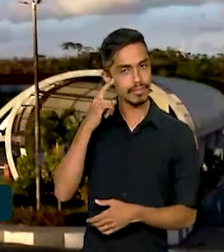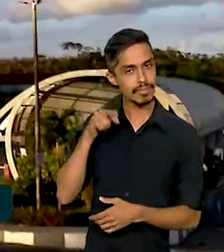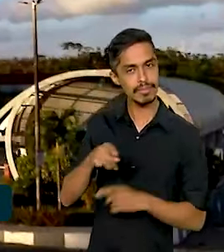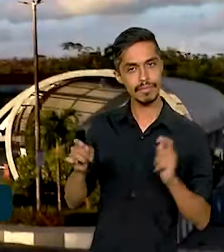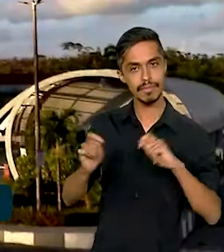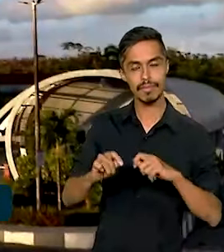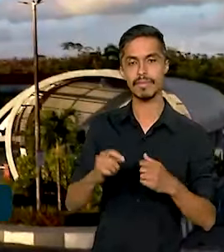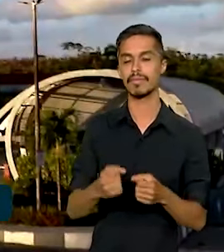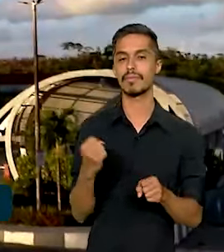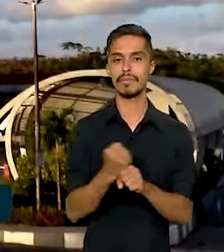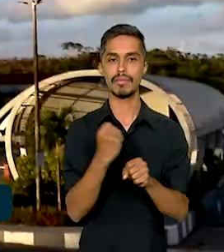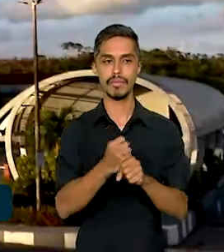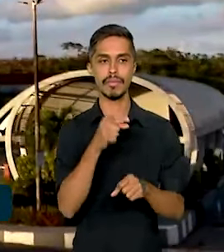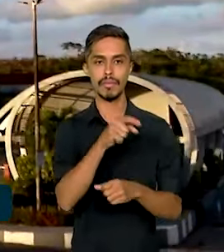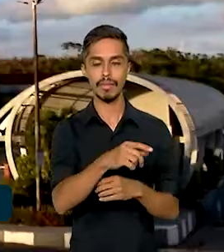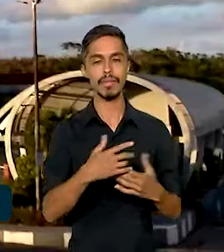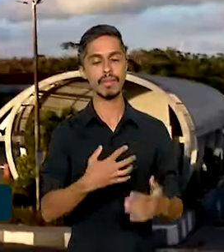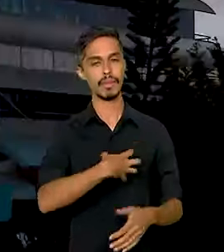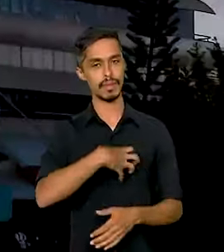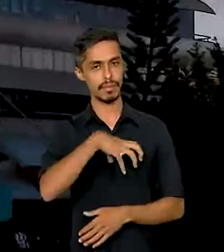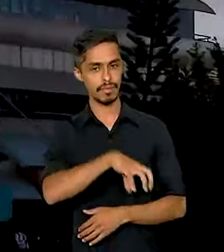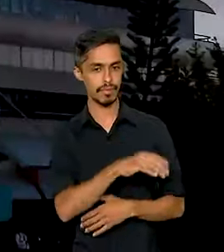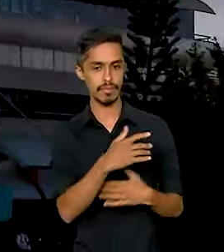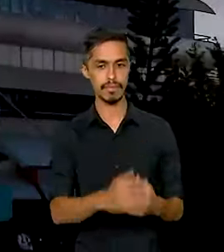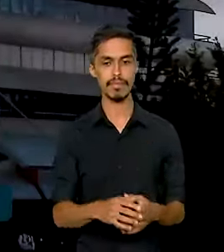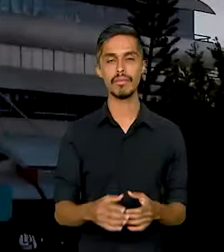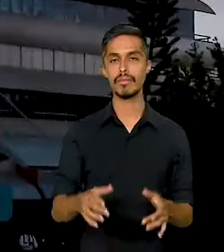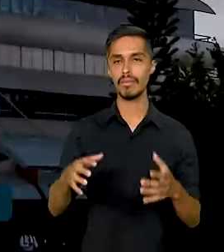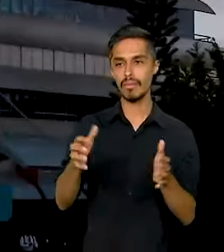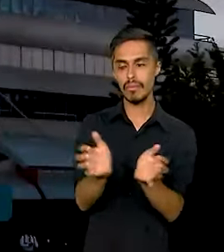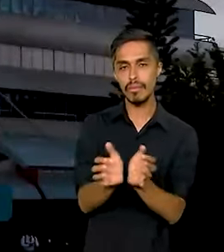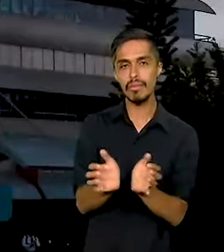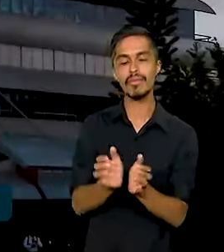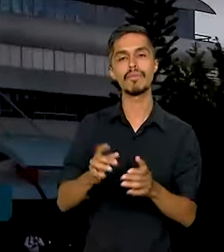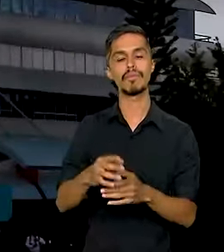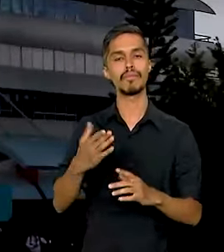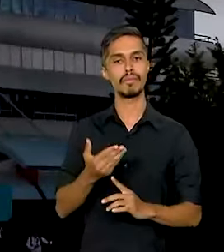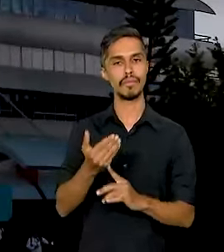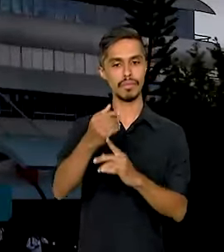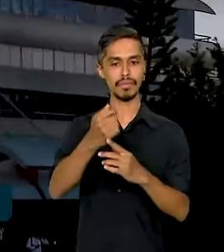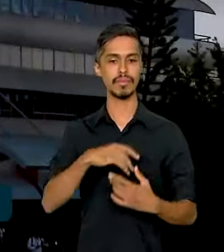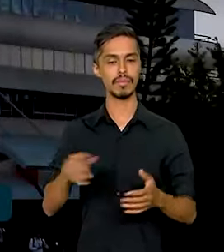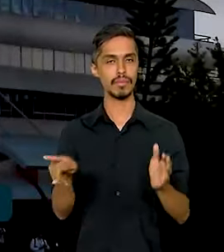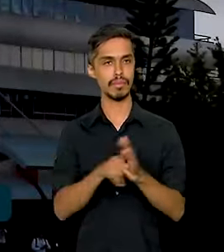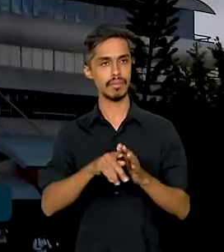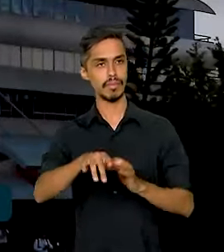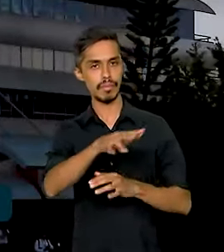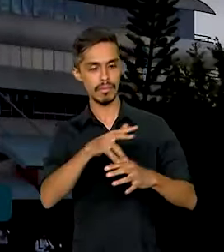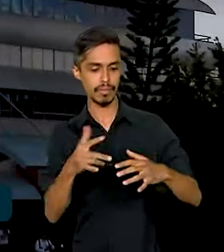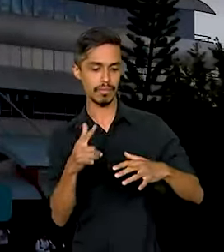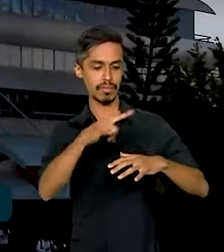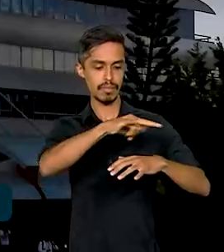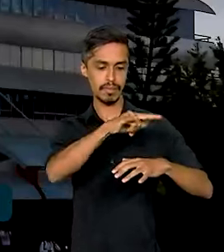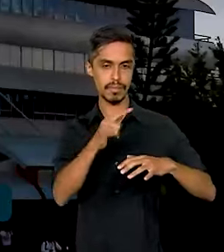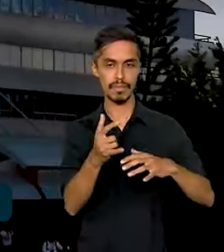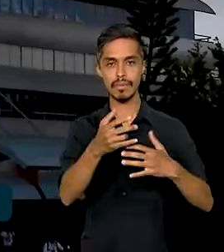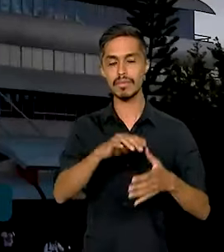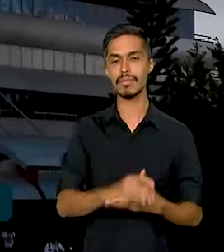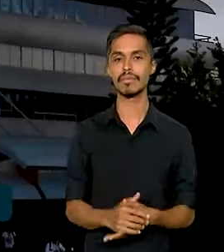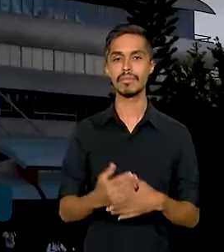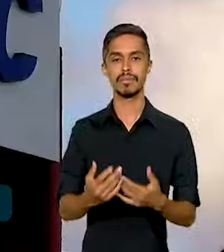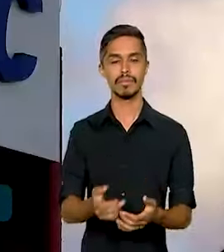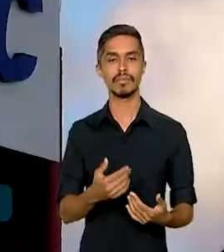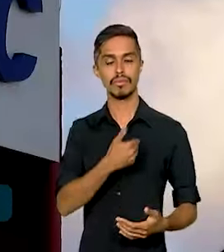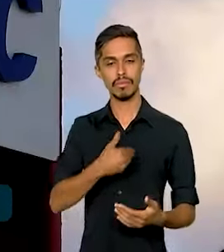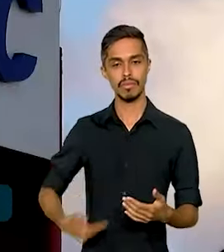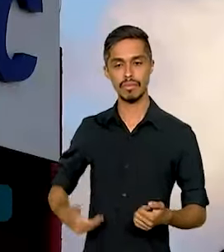será instalado na Base Aérea de Salvador o Parque Tecnológico Aeroespacial. Para se tornar realidade, a União vai ceder